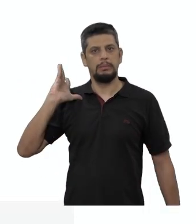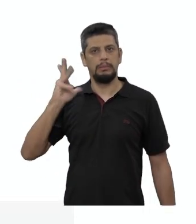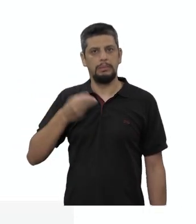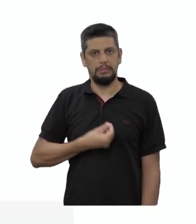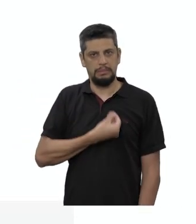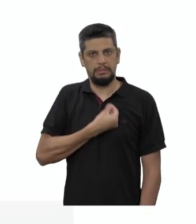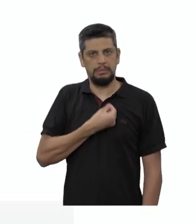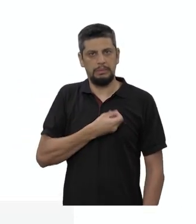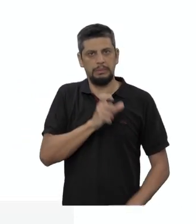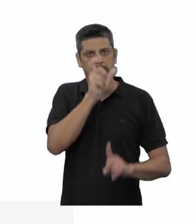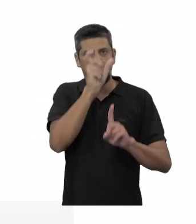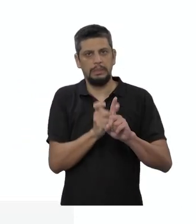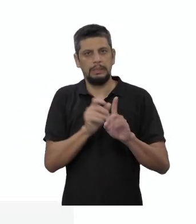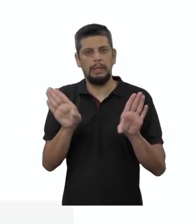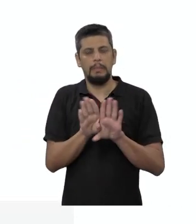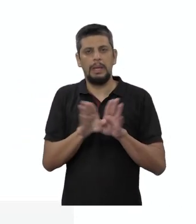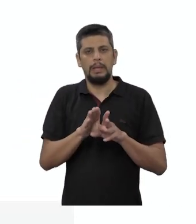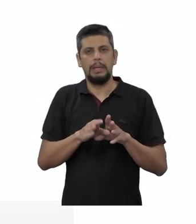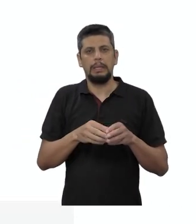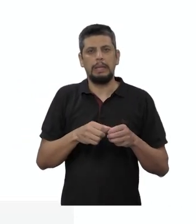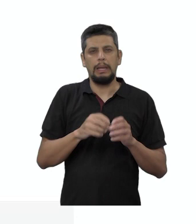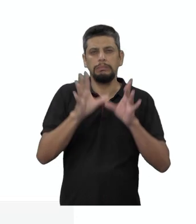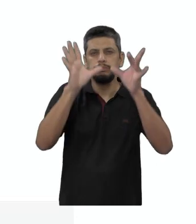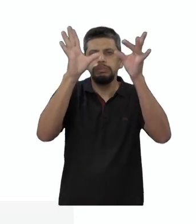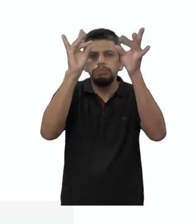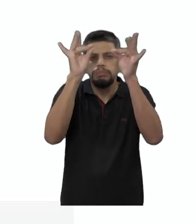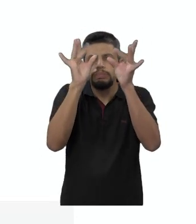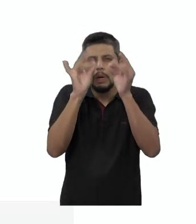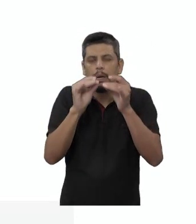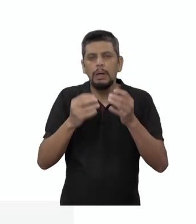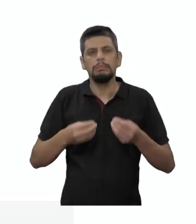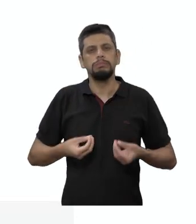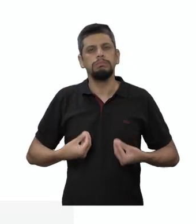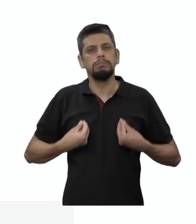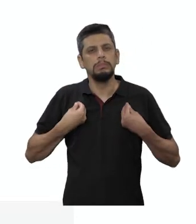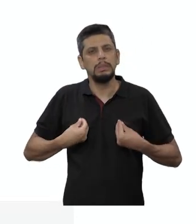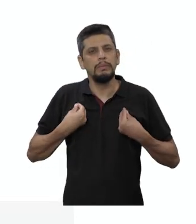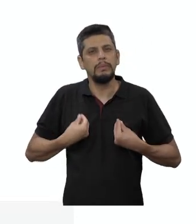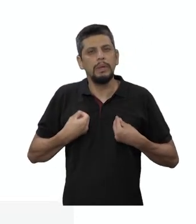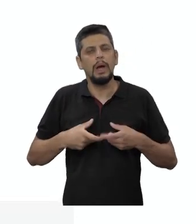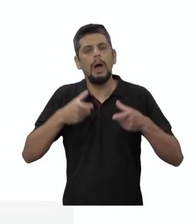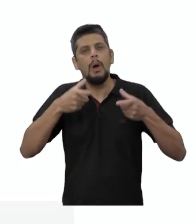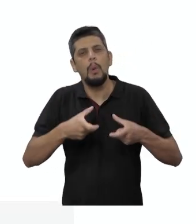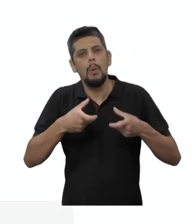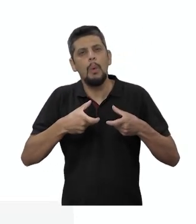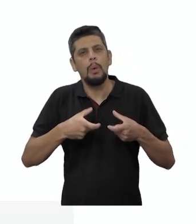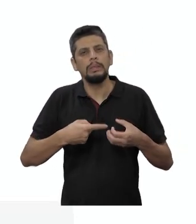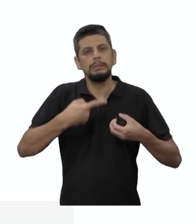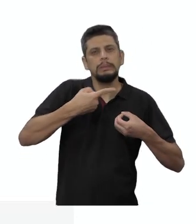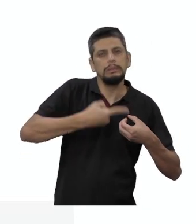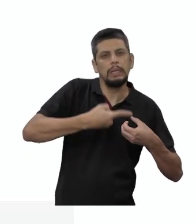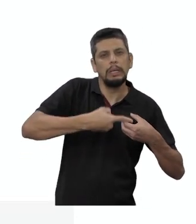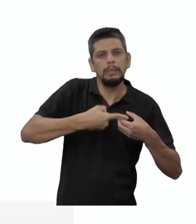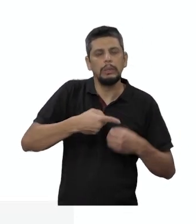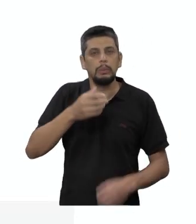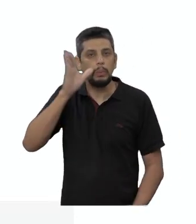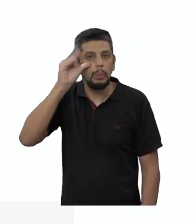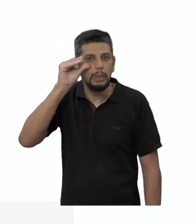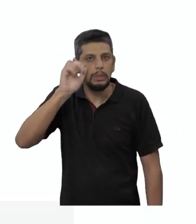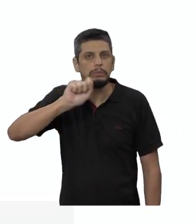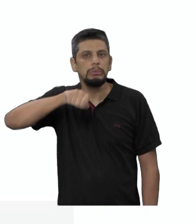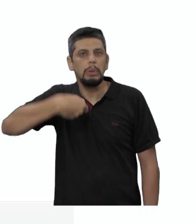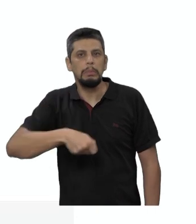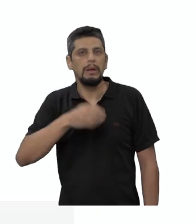Nas biografias, também é falado sobre a infância dessas pessoas, aonde viveu, coisas interessantes, curiosidades